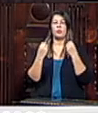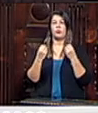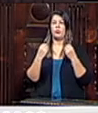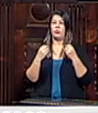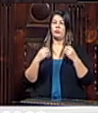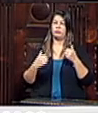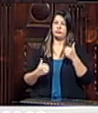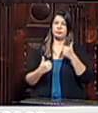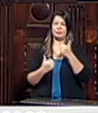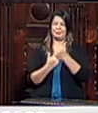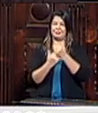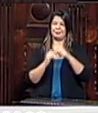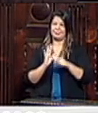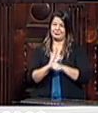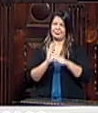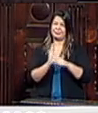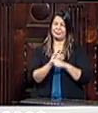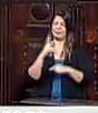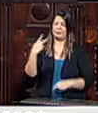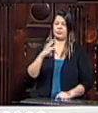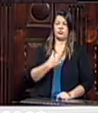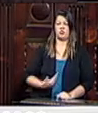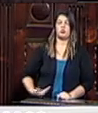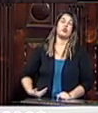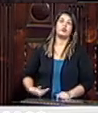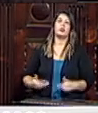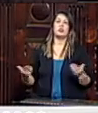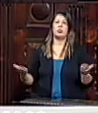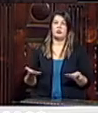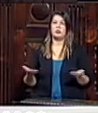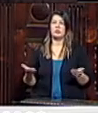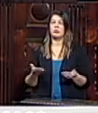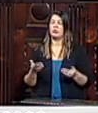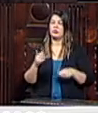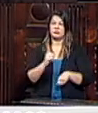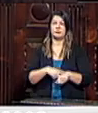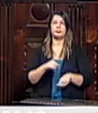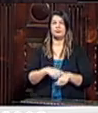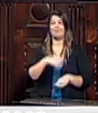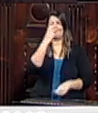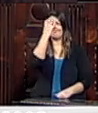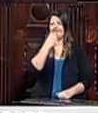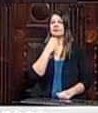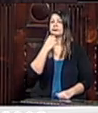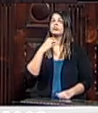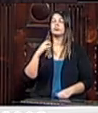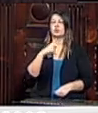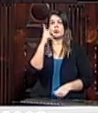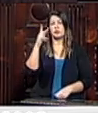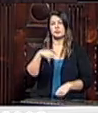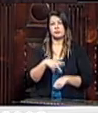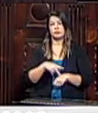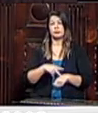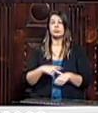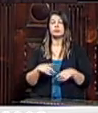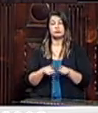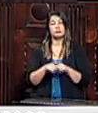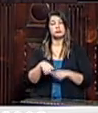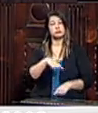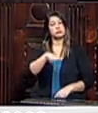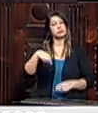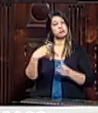sobre o qual pesam tão graves denúncias nessa hora tão grave do nosso país. Temos responsabilidades e